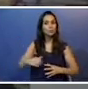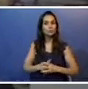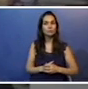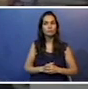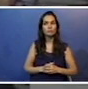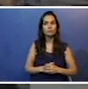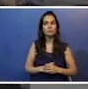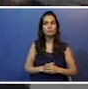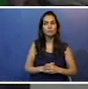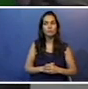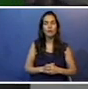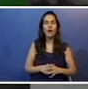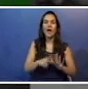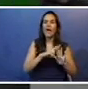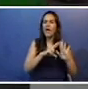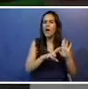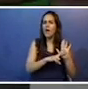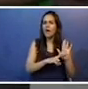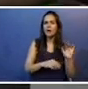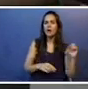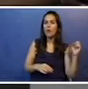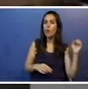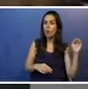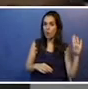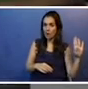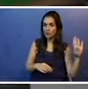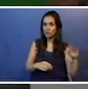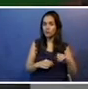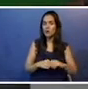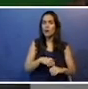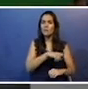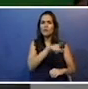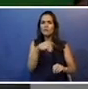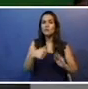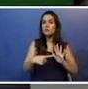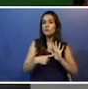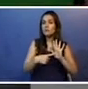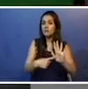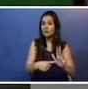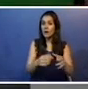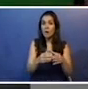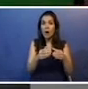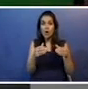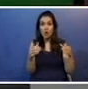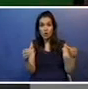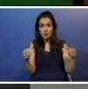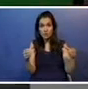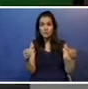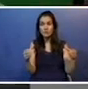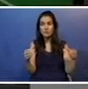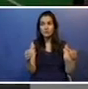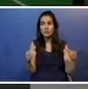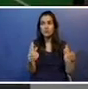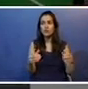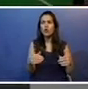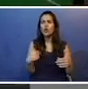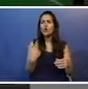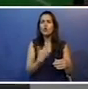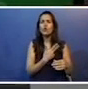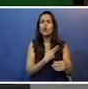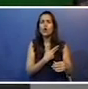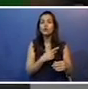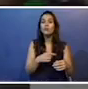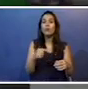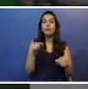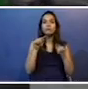4. Para representar quantidades maiores do que 3.999, colocamos